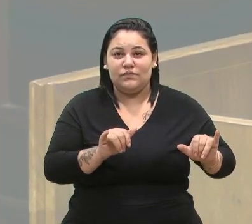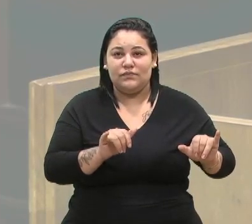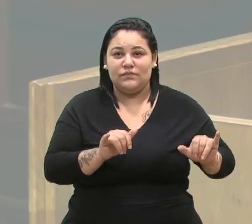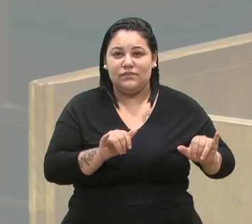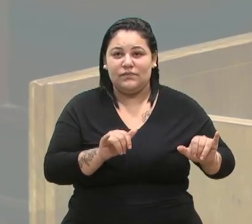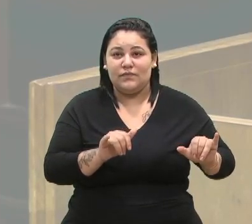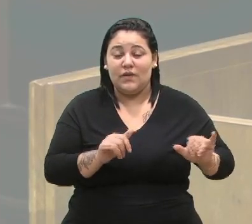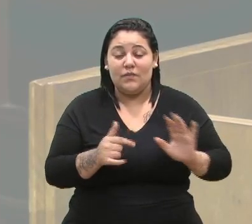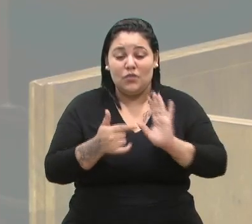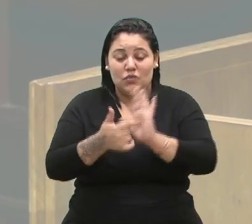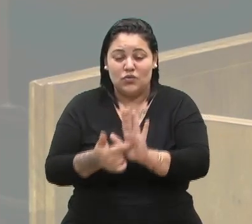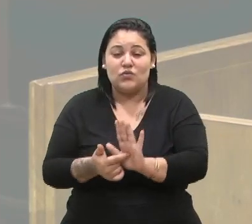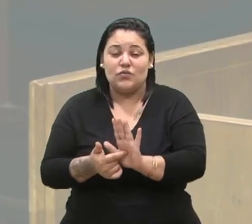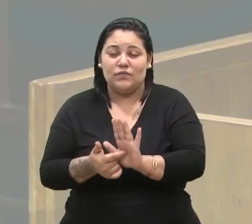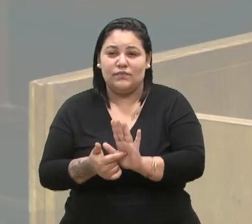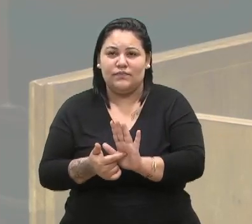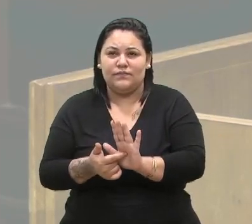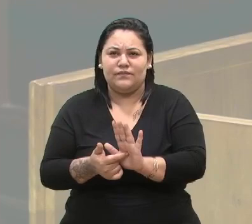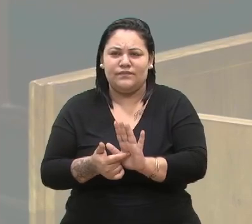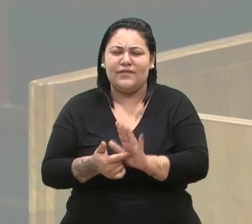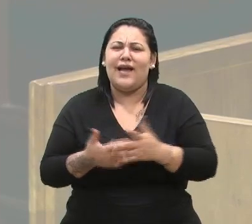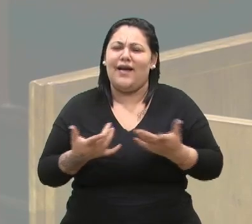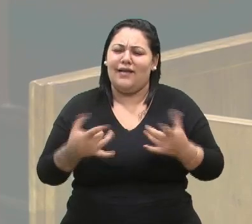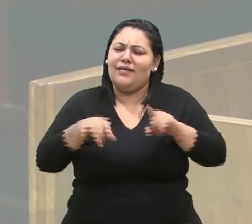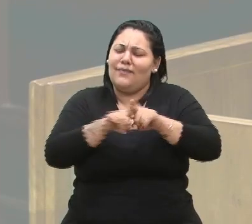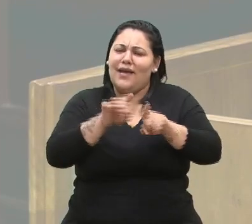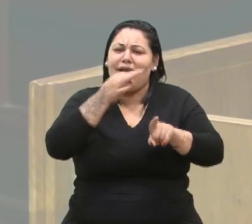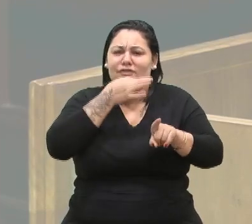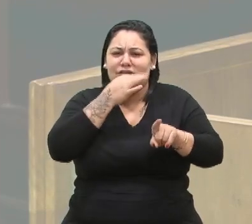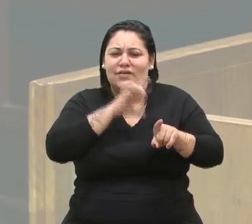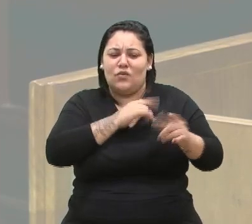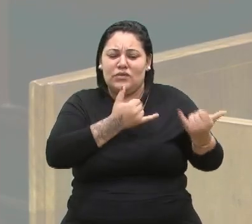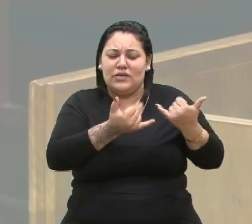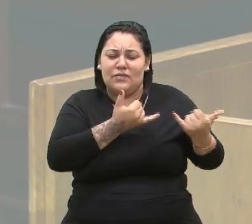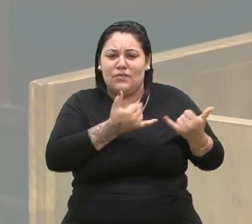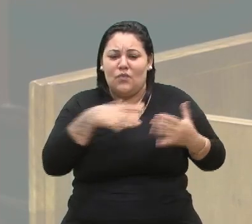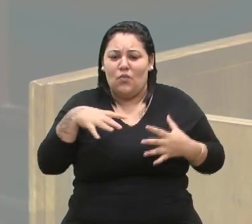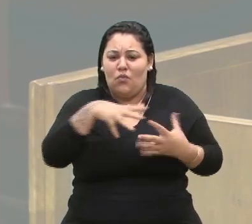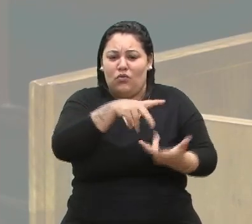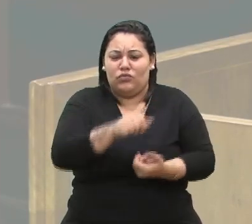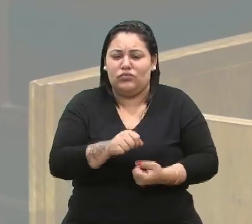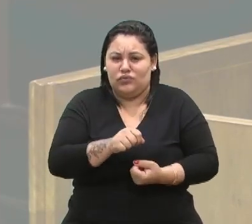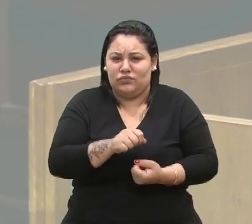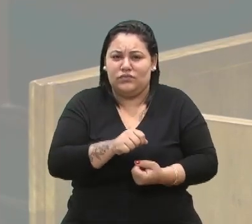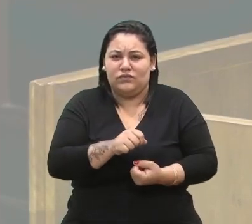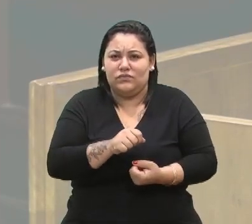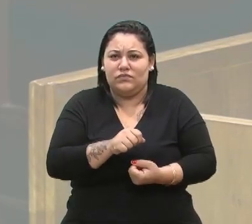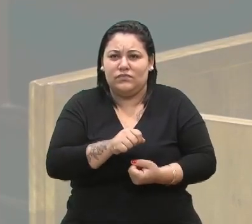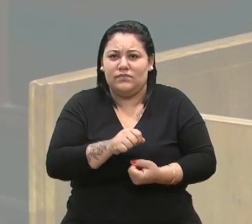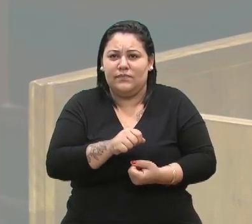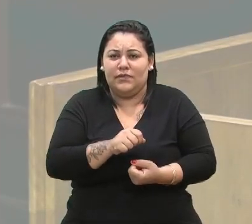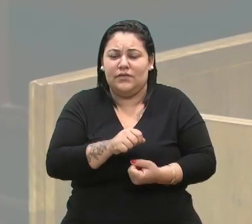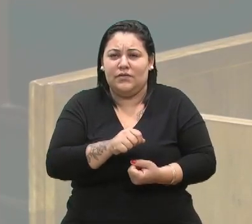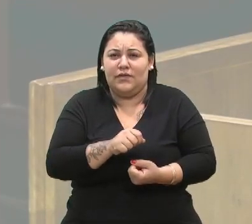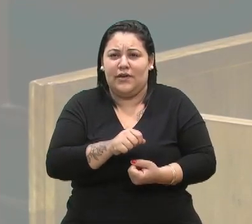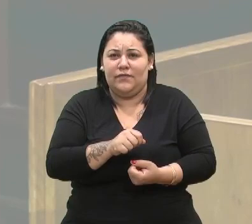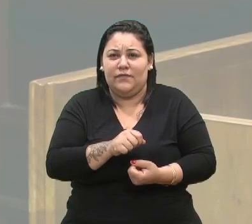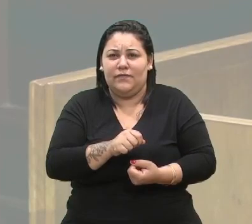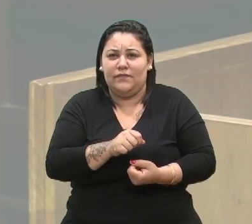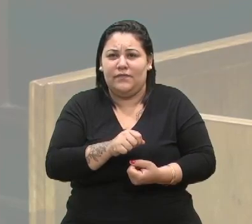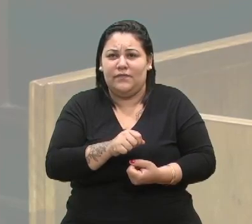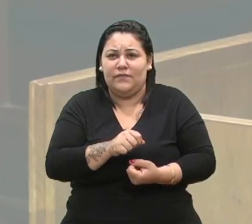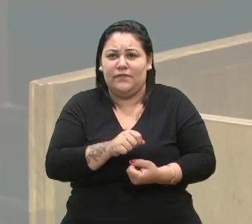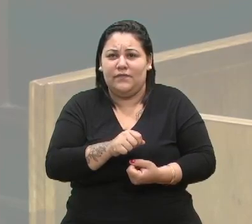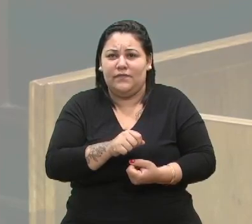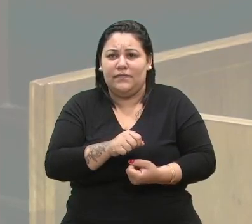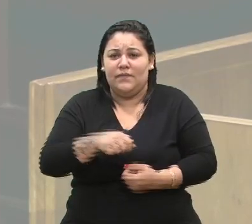e que mostrou... Aliás, Caxias dá um exemplo ao mundo com os bancos. Né? Precisaria,